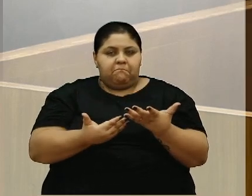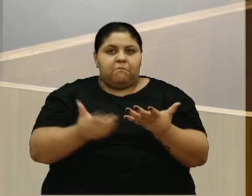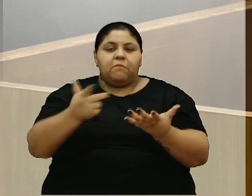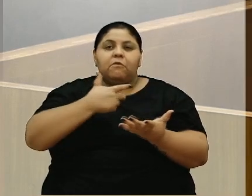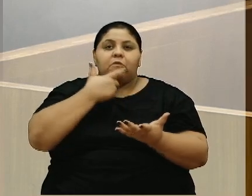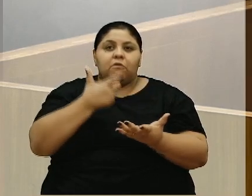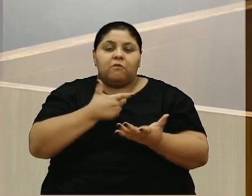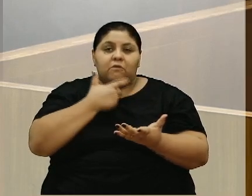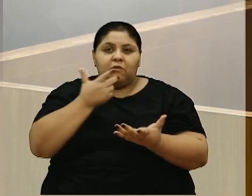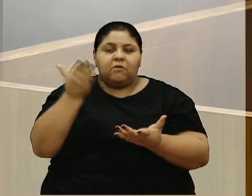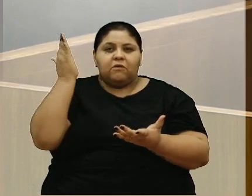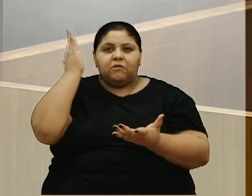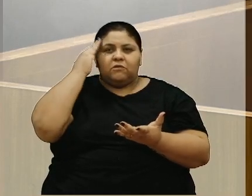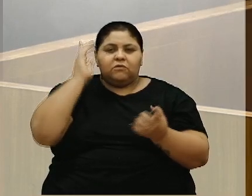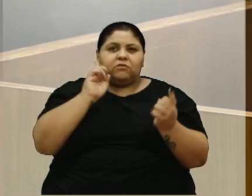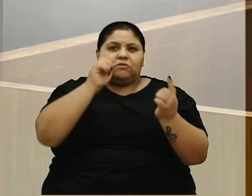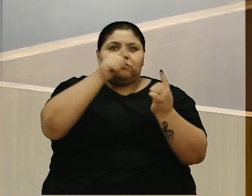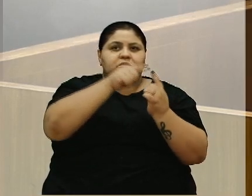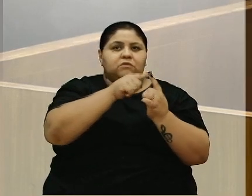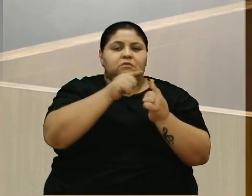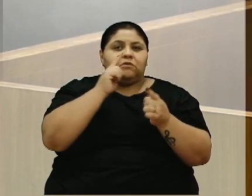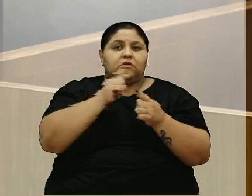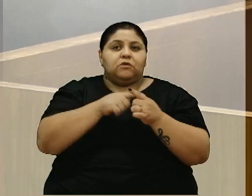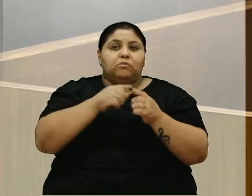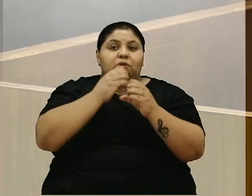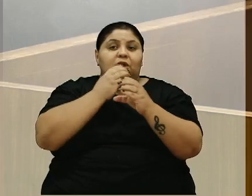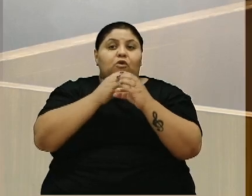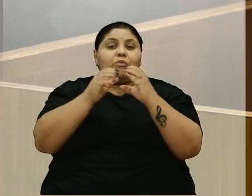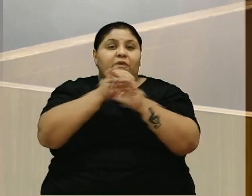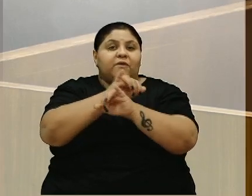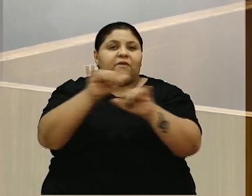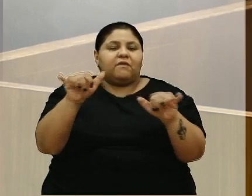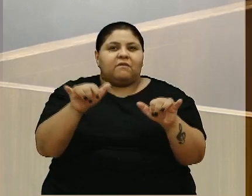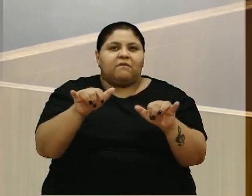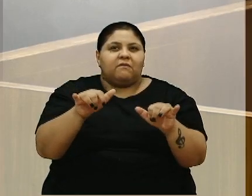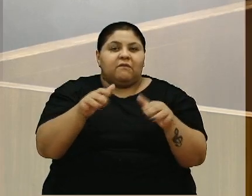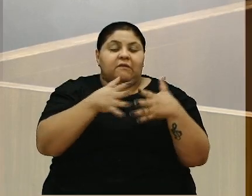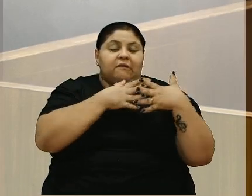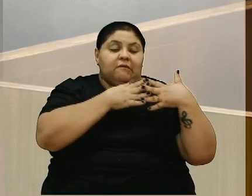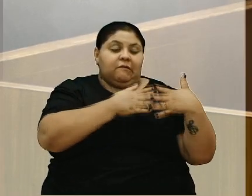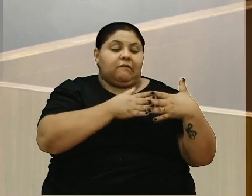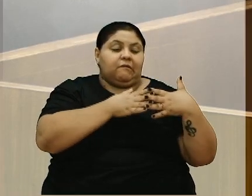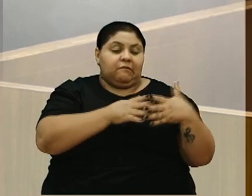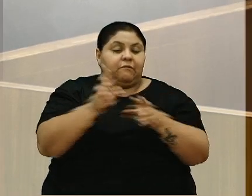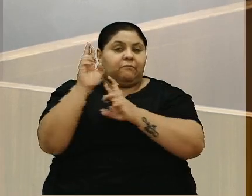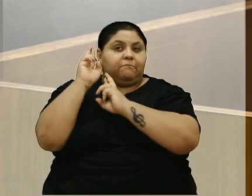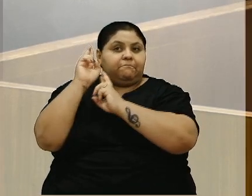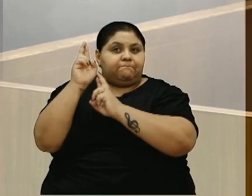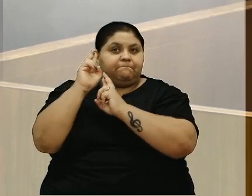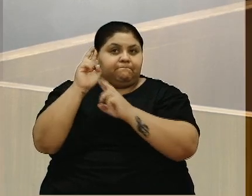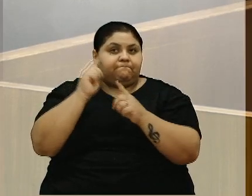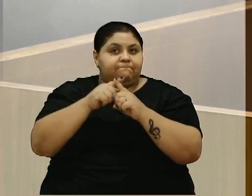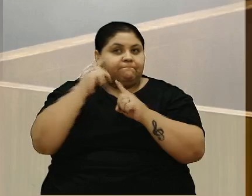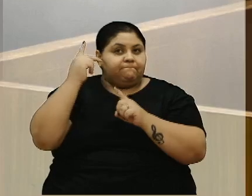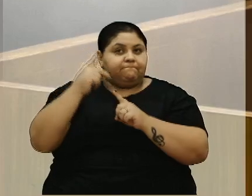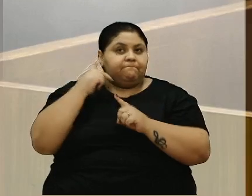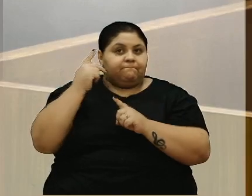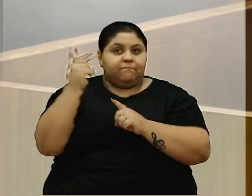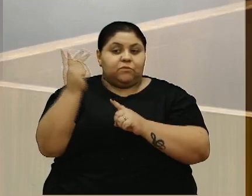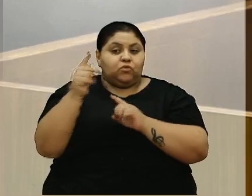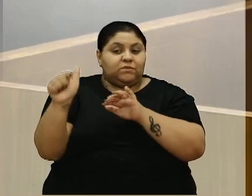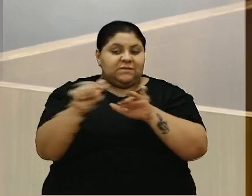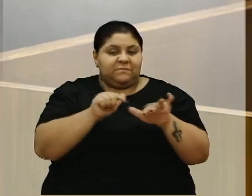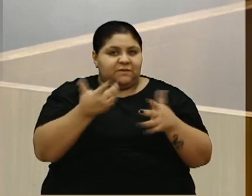que soube da intenção do vereador por meio da imprensa e frustra as expectativas anunciadas pelo parlamentar há cerca de 2